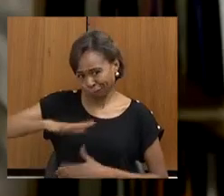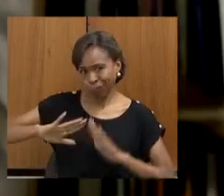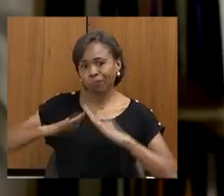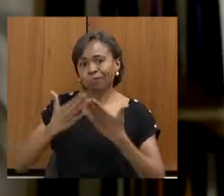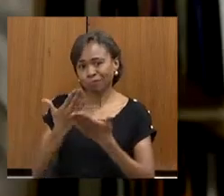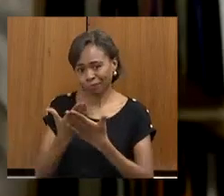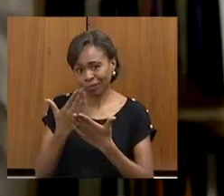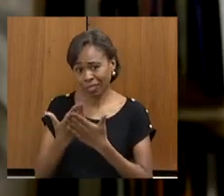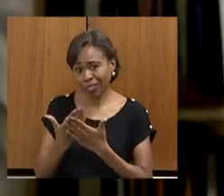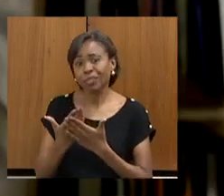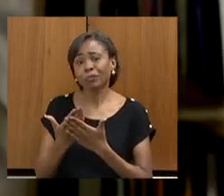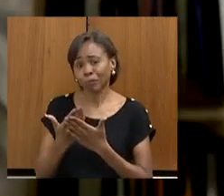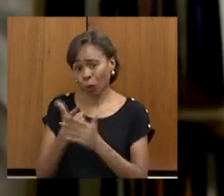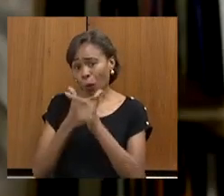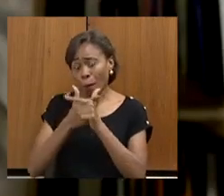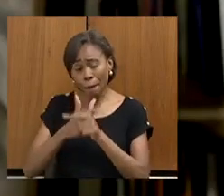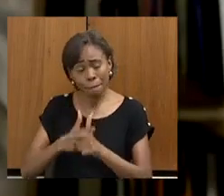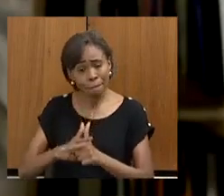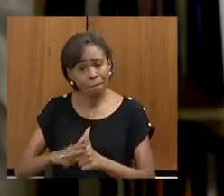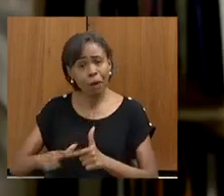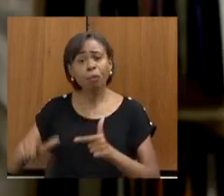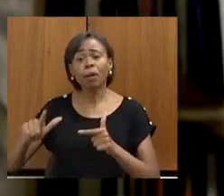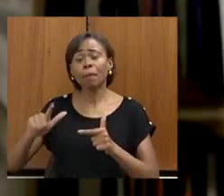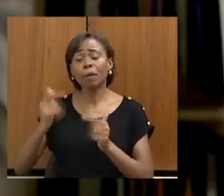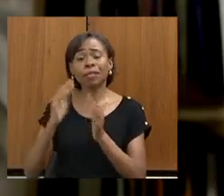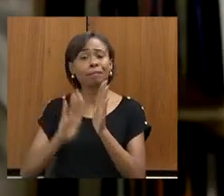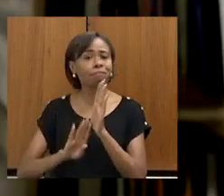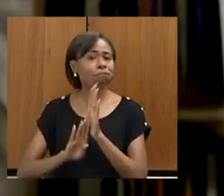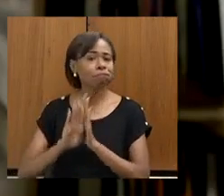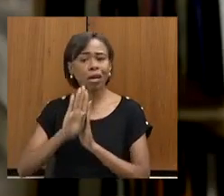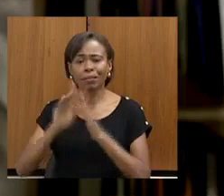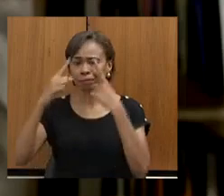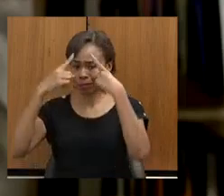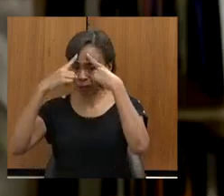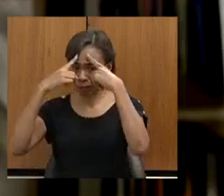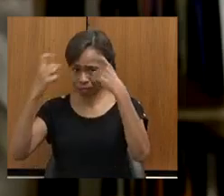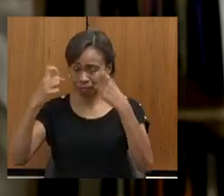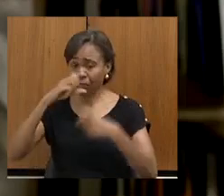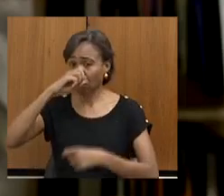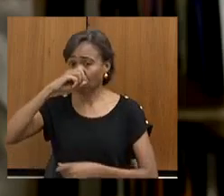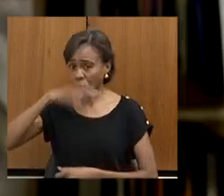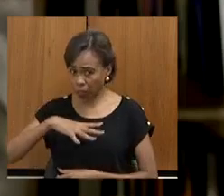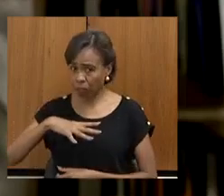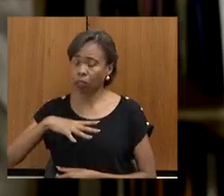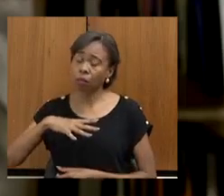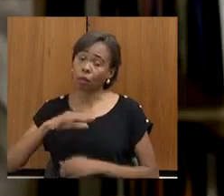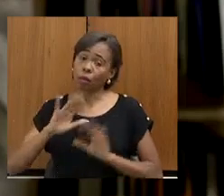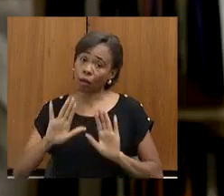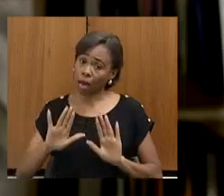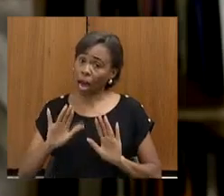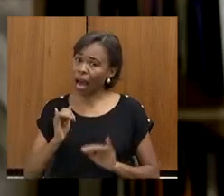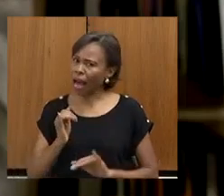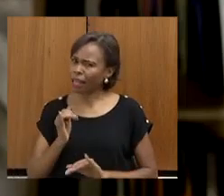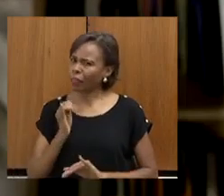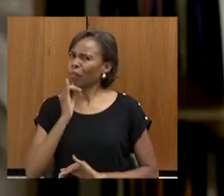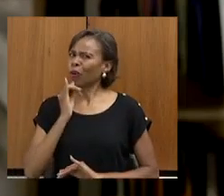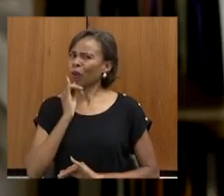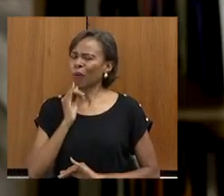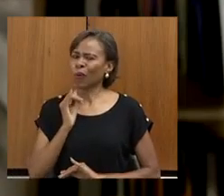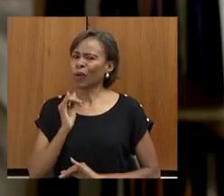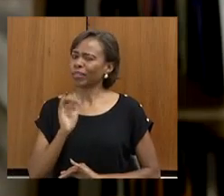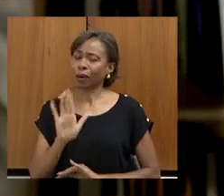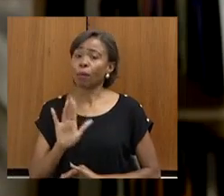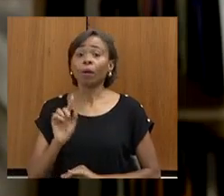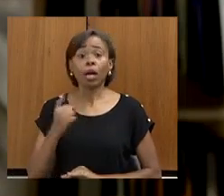esse problema, o problema da agressividade e da violência. não por acaso. Eu deixo aqui o meu